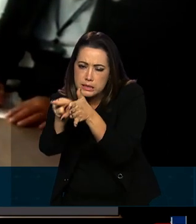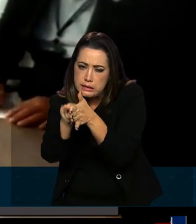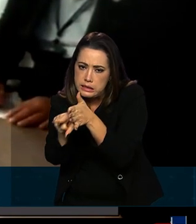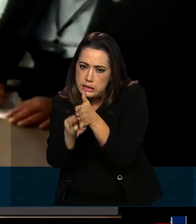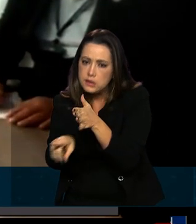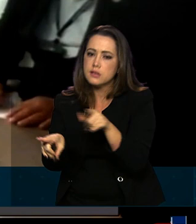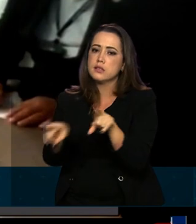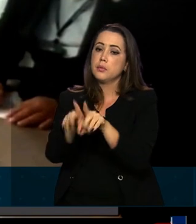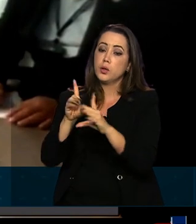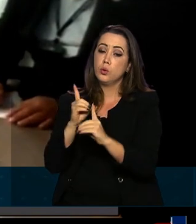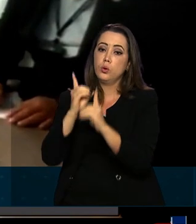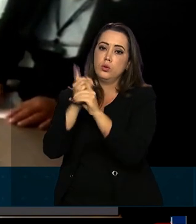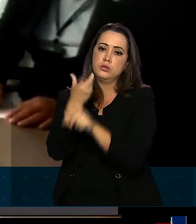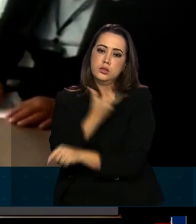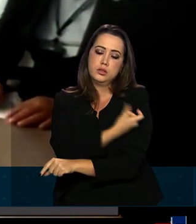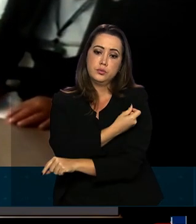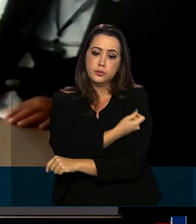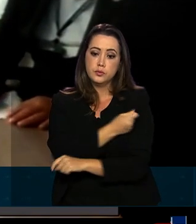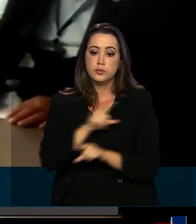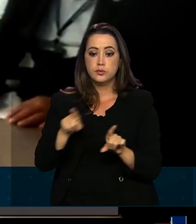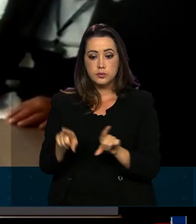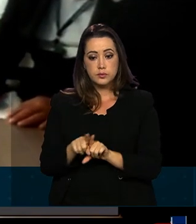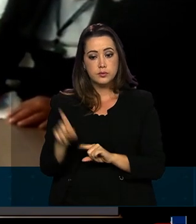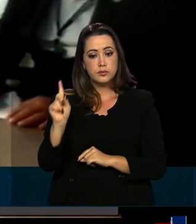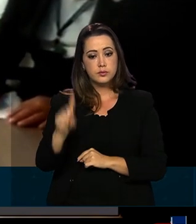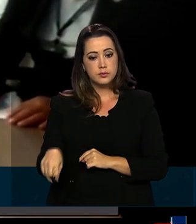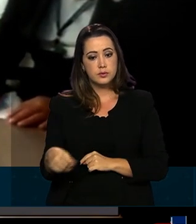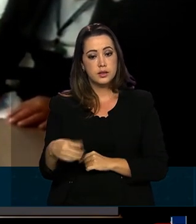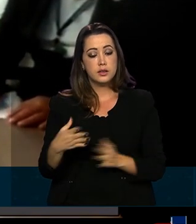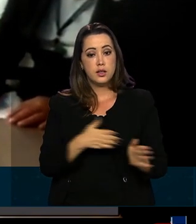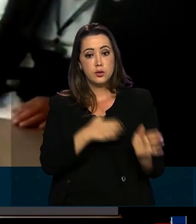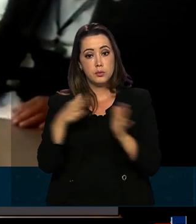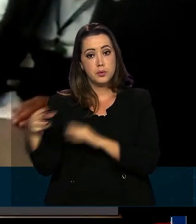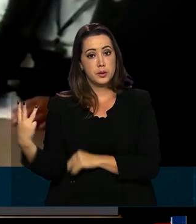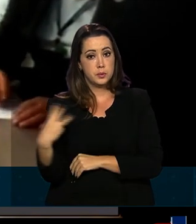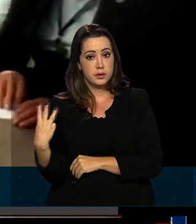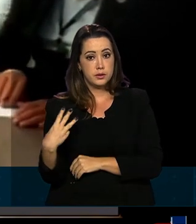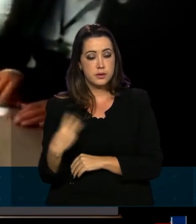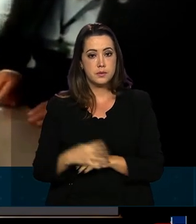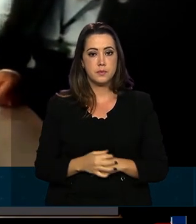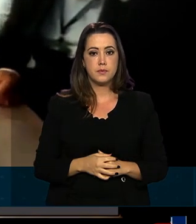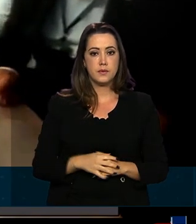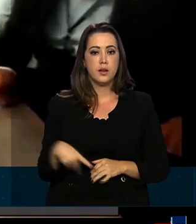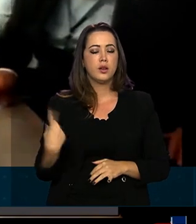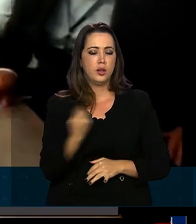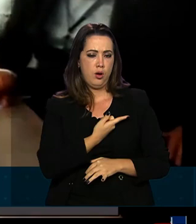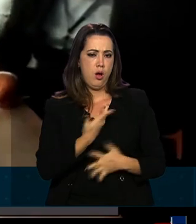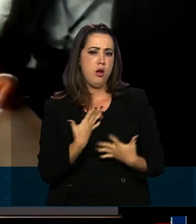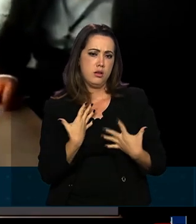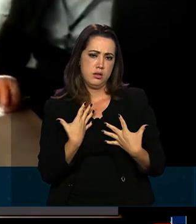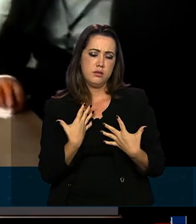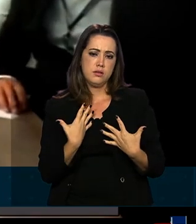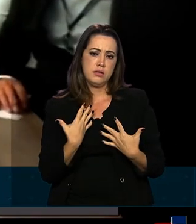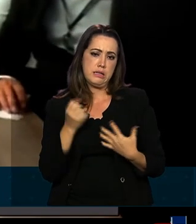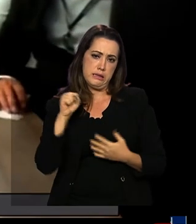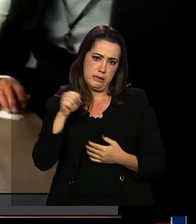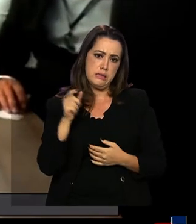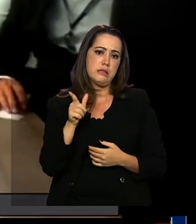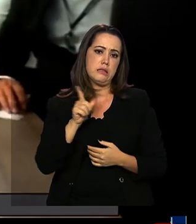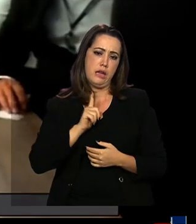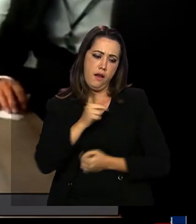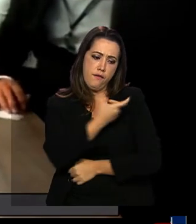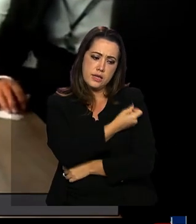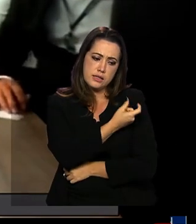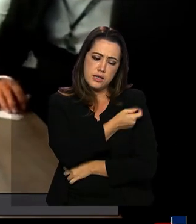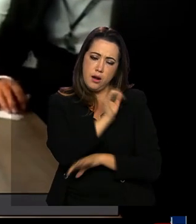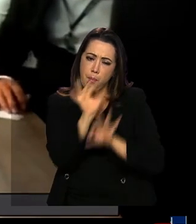desenvolvimento, ele está na fase 3 e nós vamos fabricar a vacina